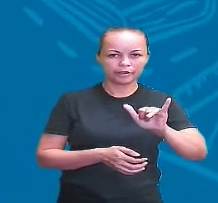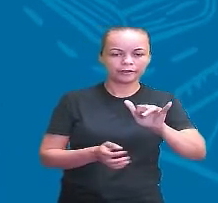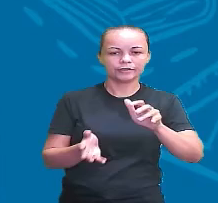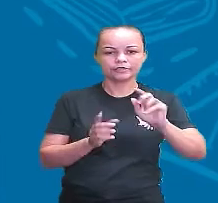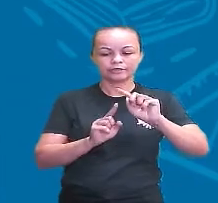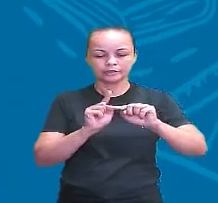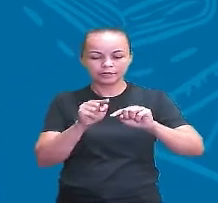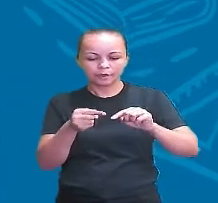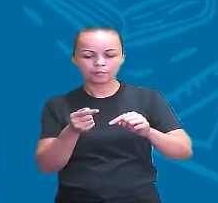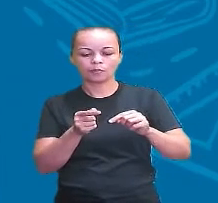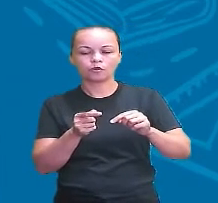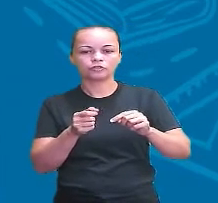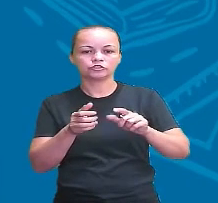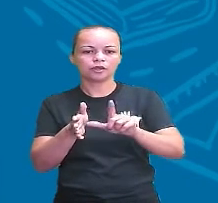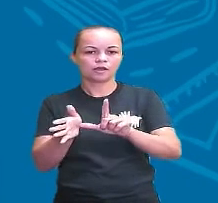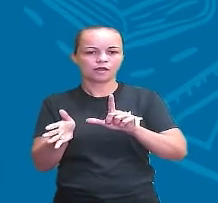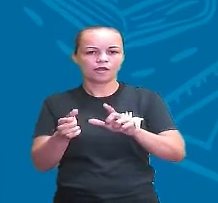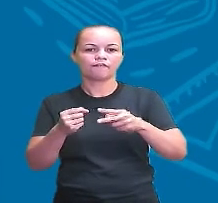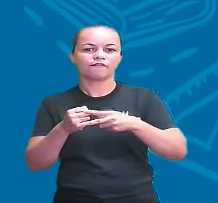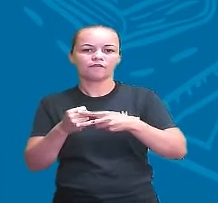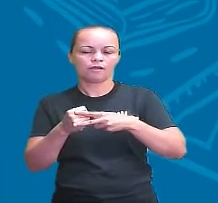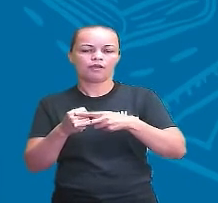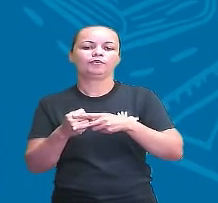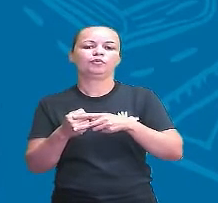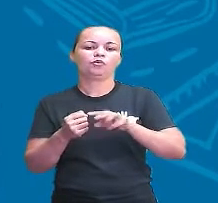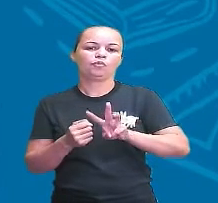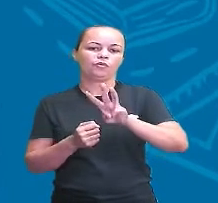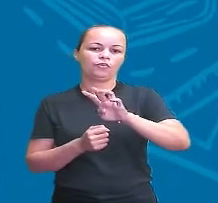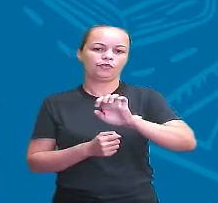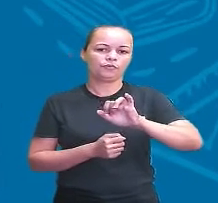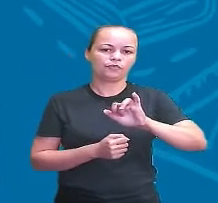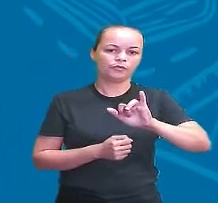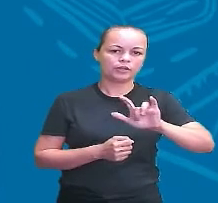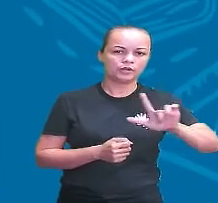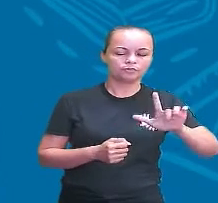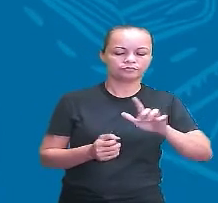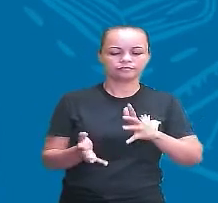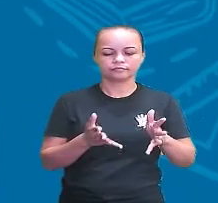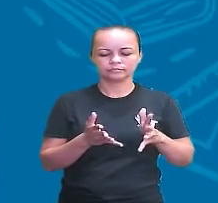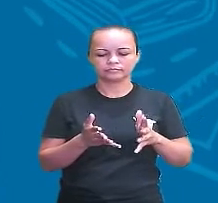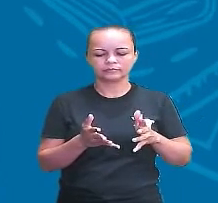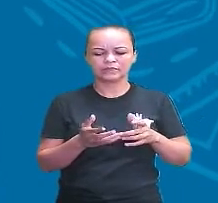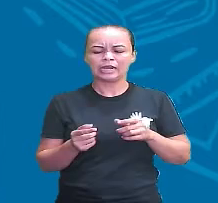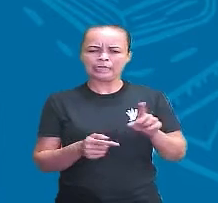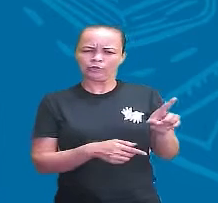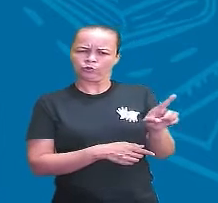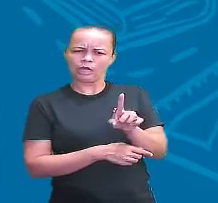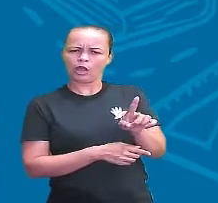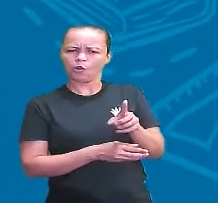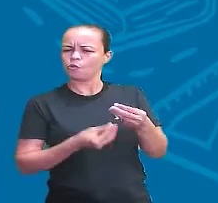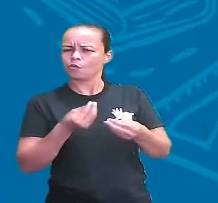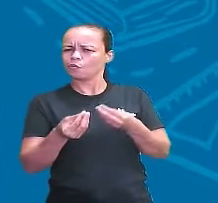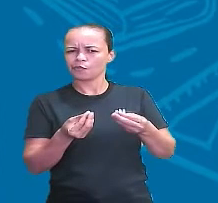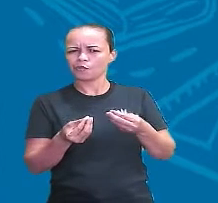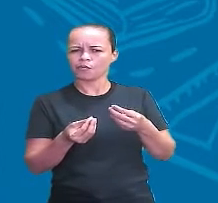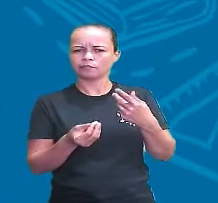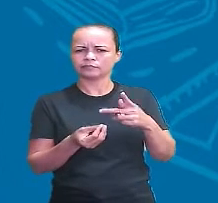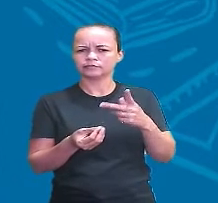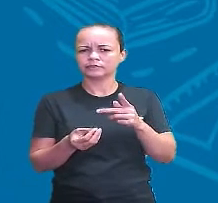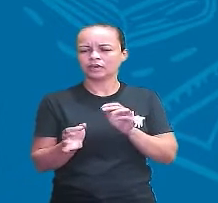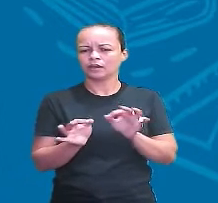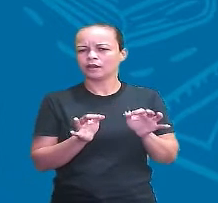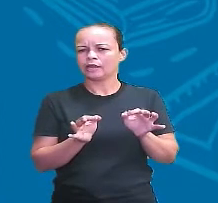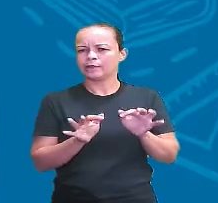Após o sujeito, antes do verbo. Agora, e na negativa? Qual é essa alteração? Simples, gente. Se